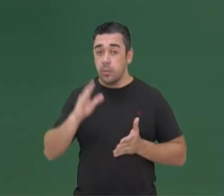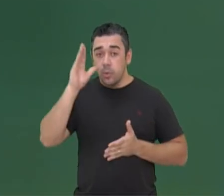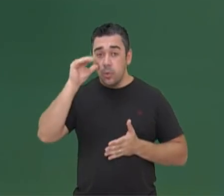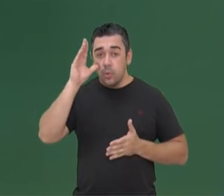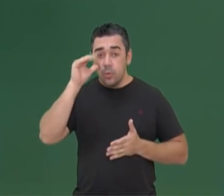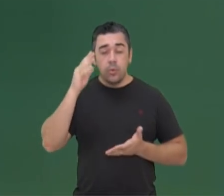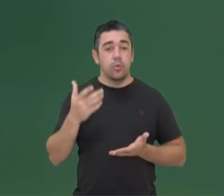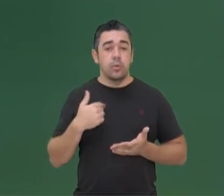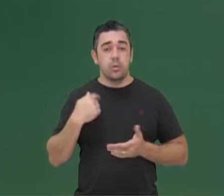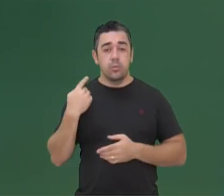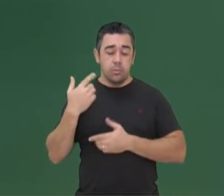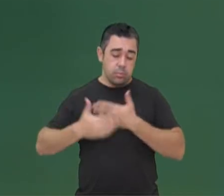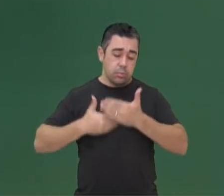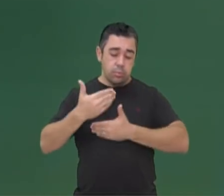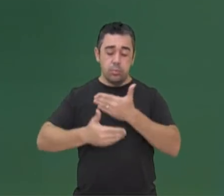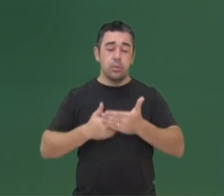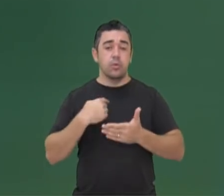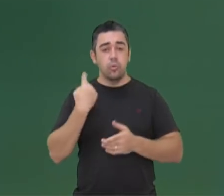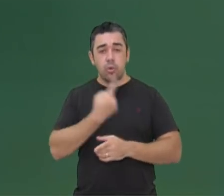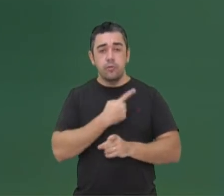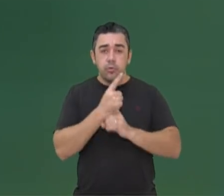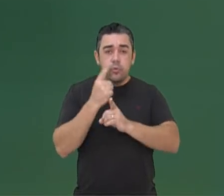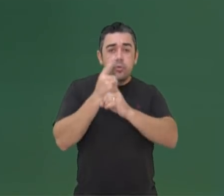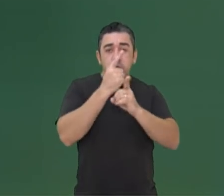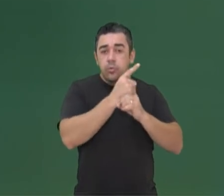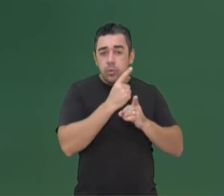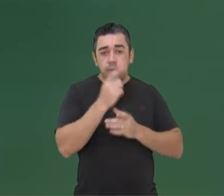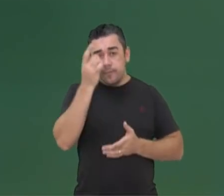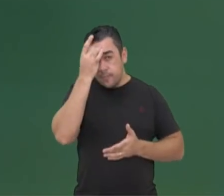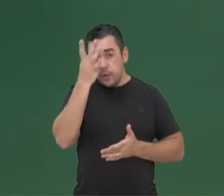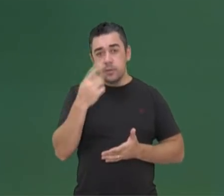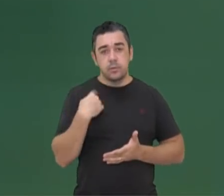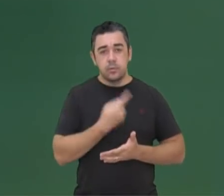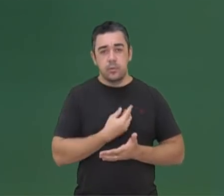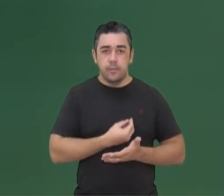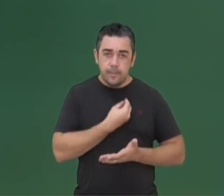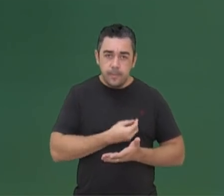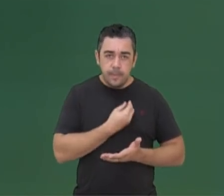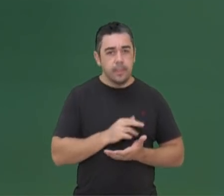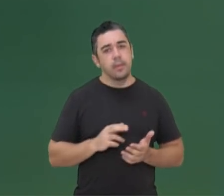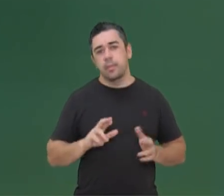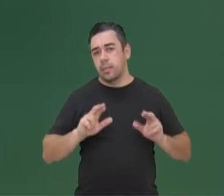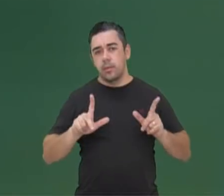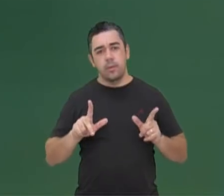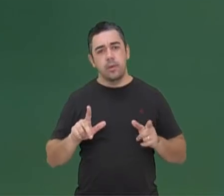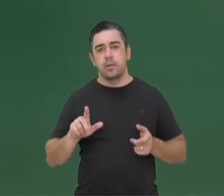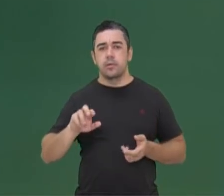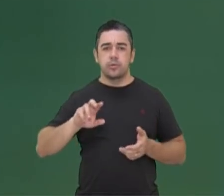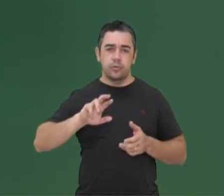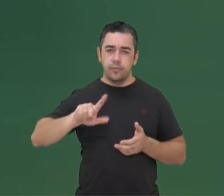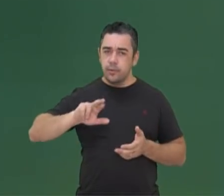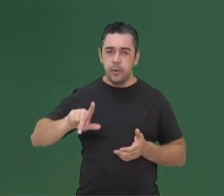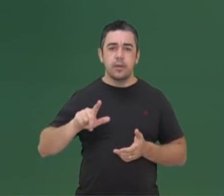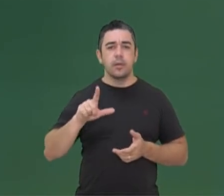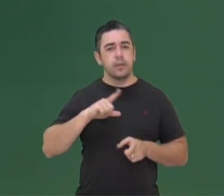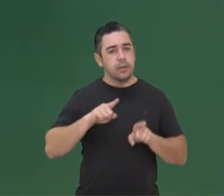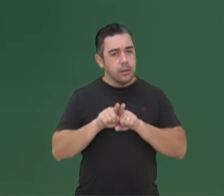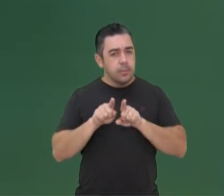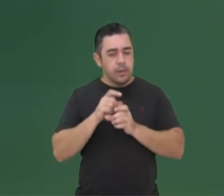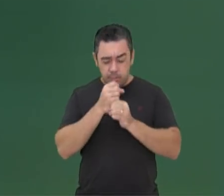da nossa vida, a gente vai descobrindo as coisas para facilitar a nossa vida. E não foi diferente com o microscópio. Os